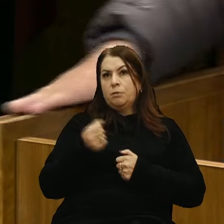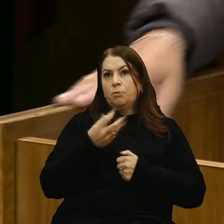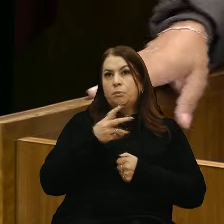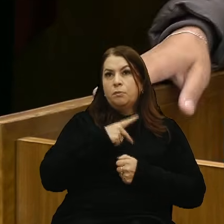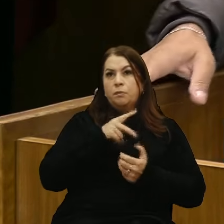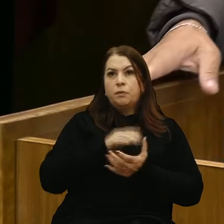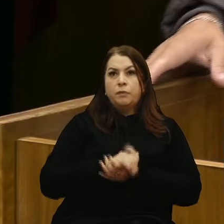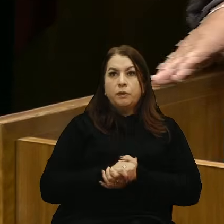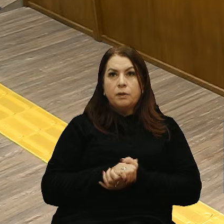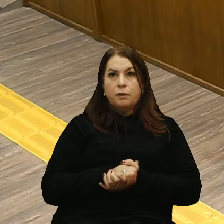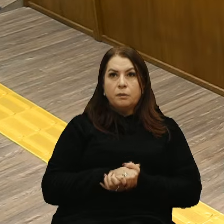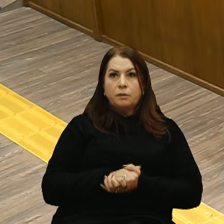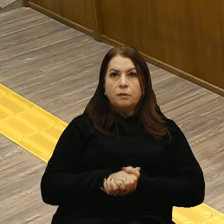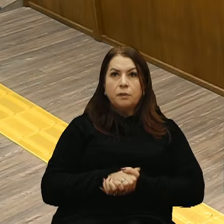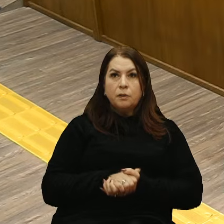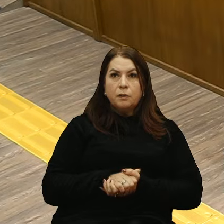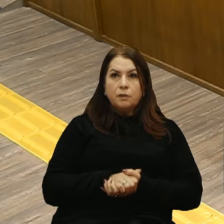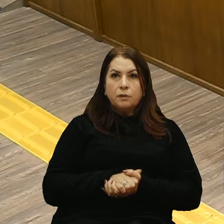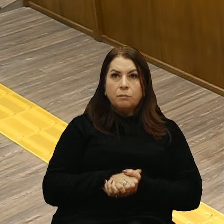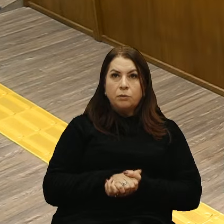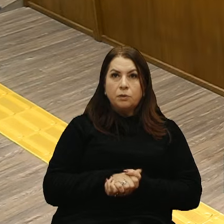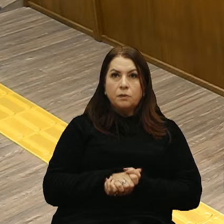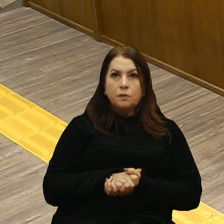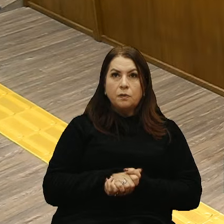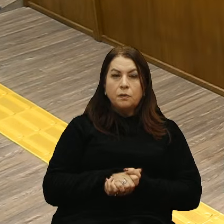presidente? Obrigado.